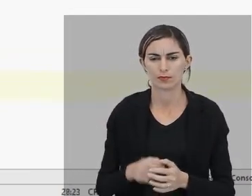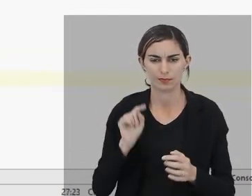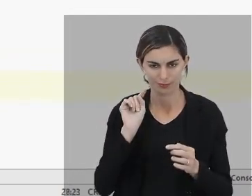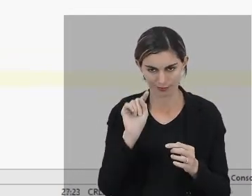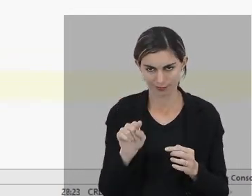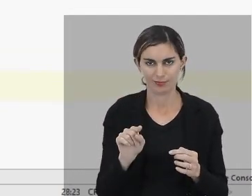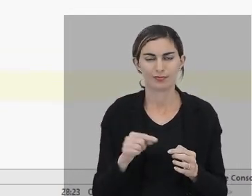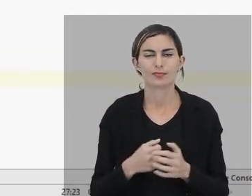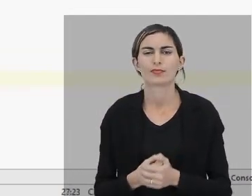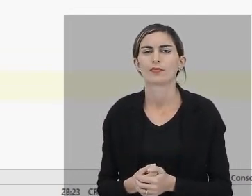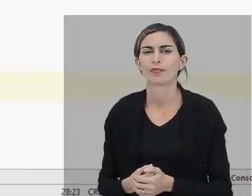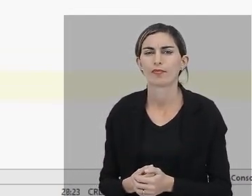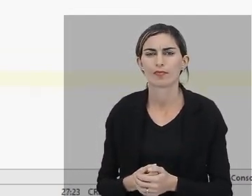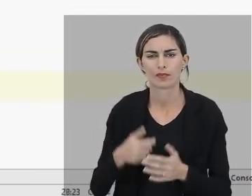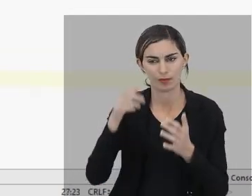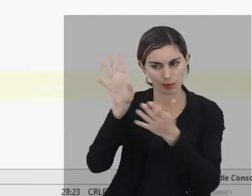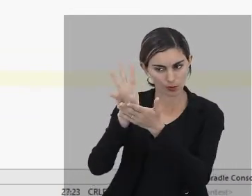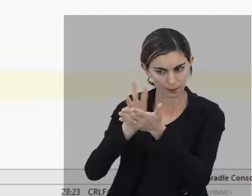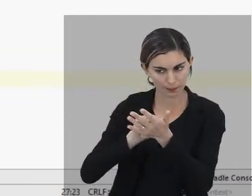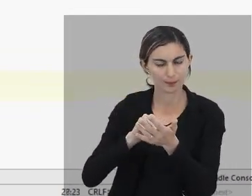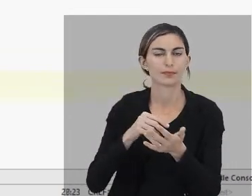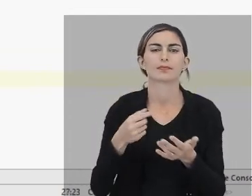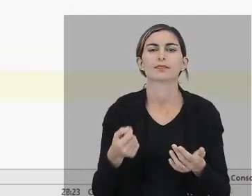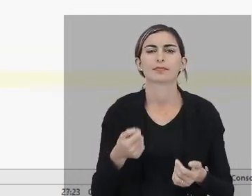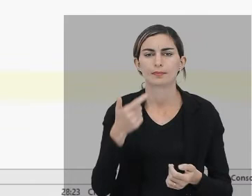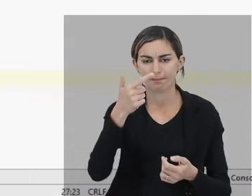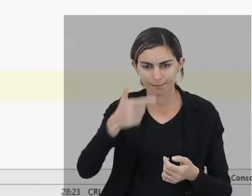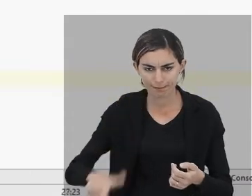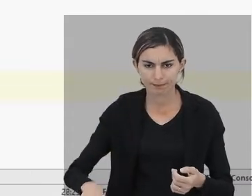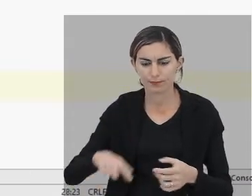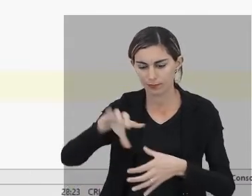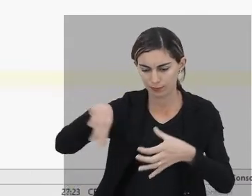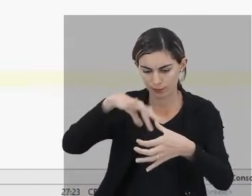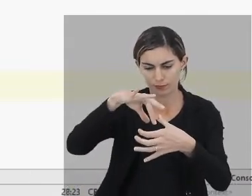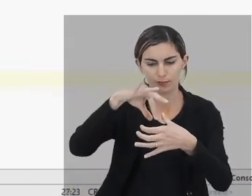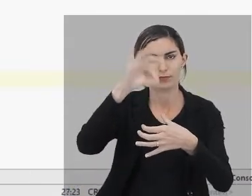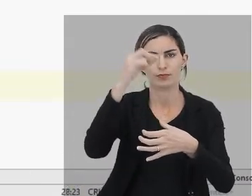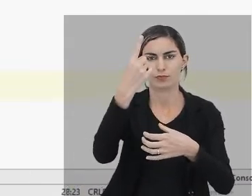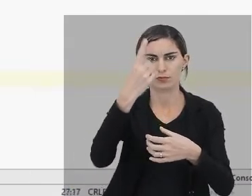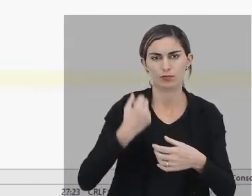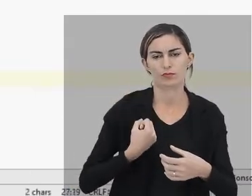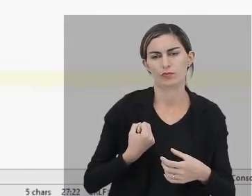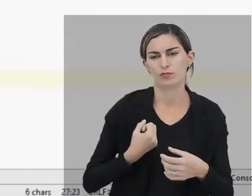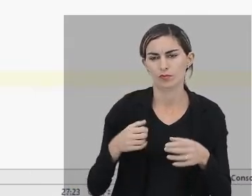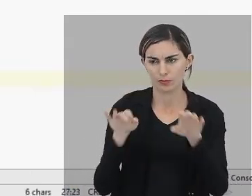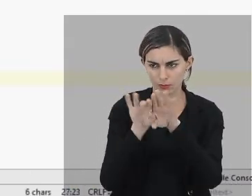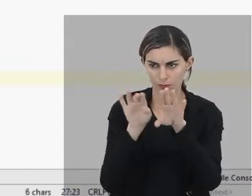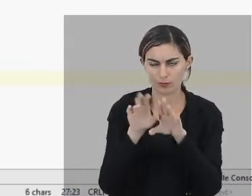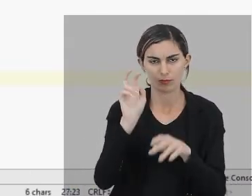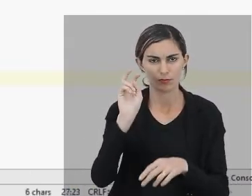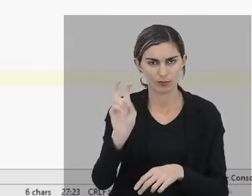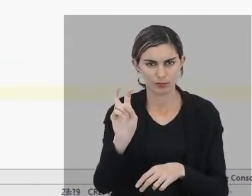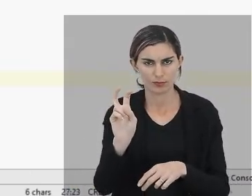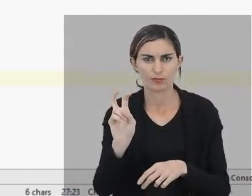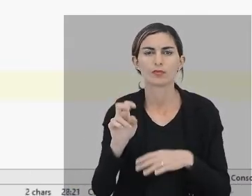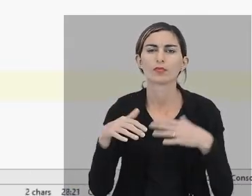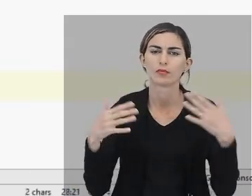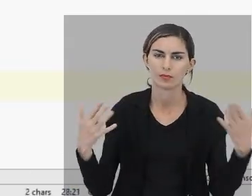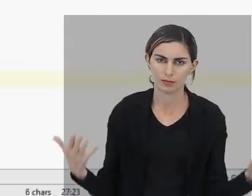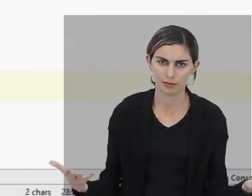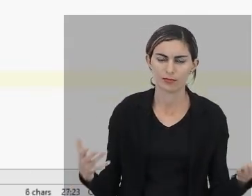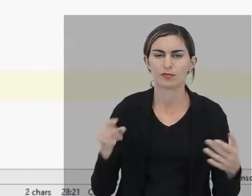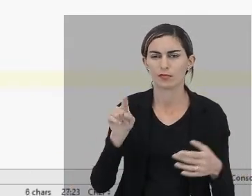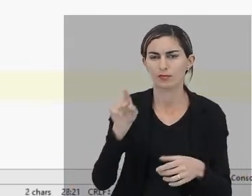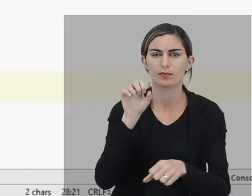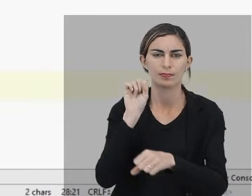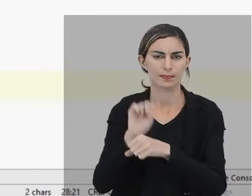break, pare a repetição. Então, ele vai sortear um número, se for igual a 5, aí ele